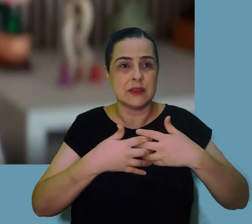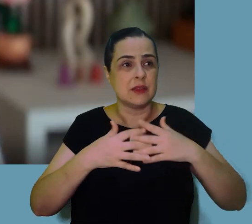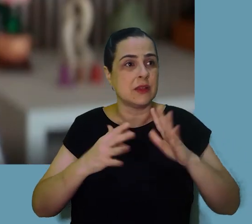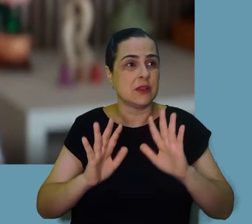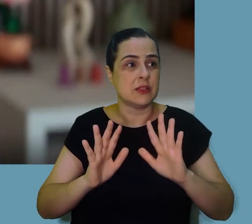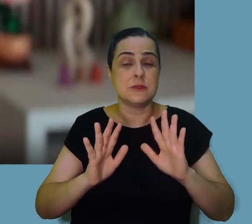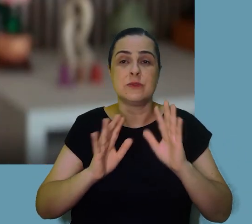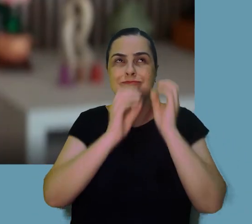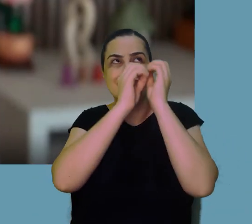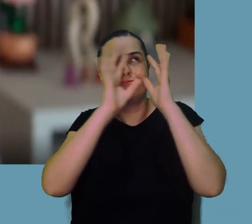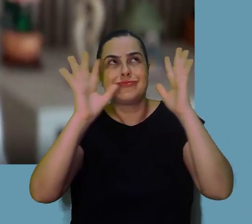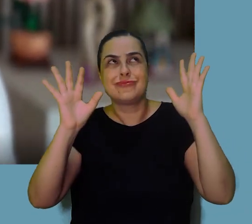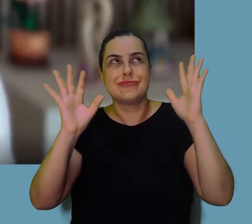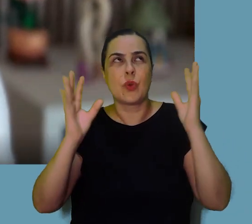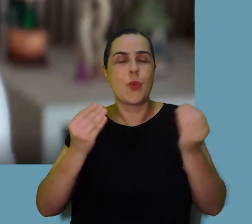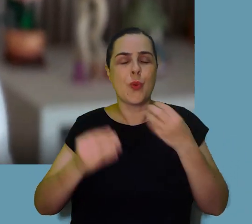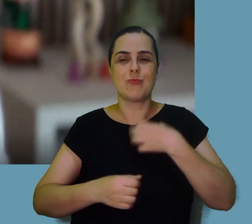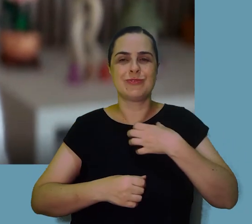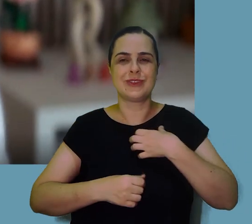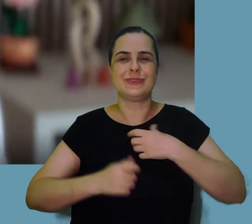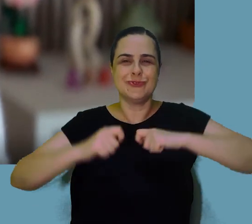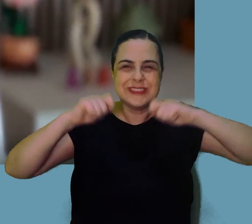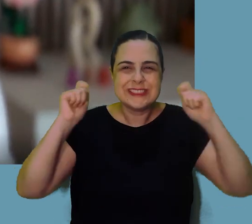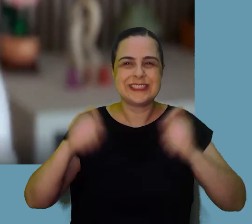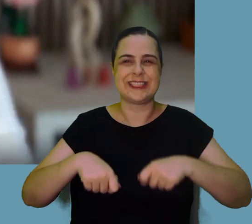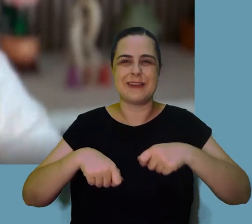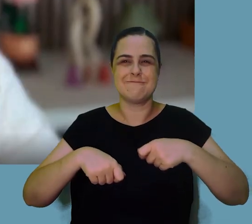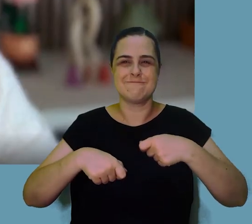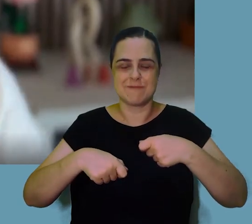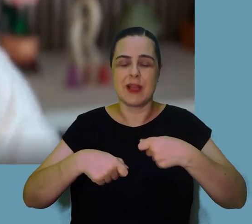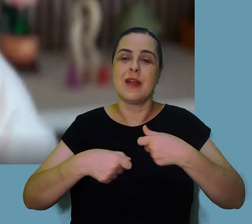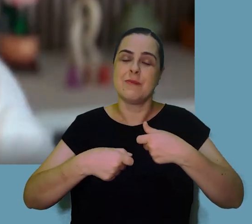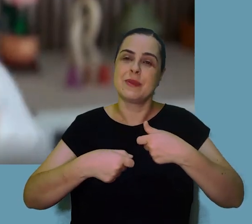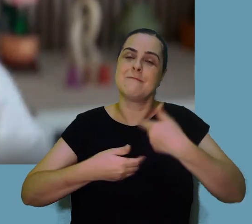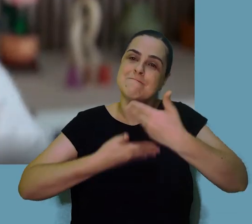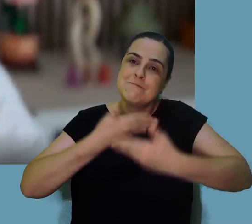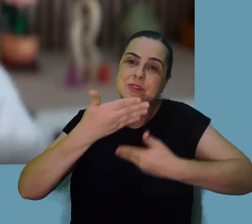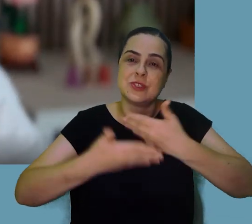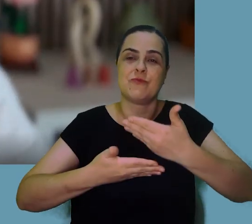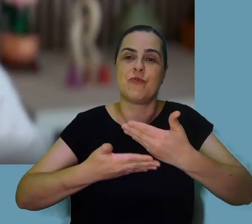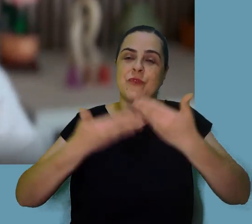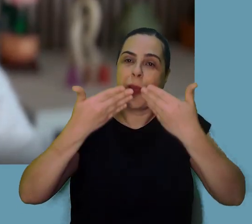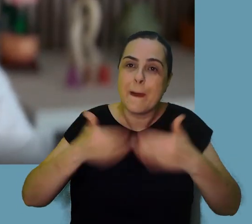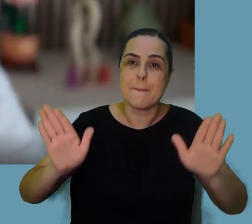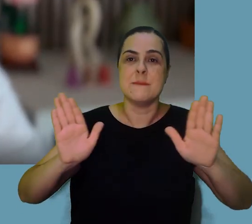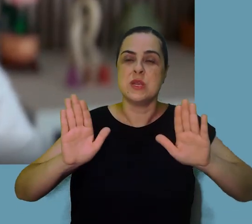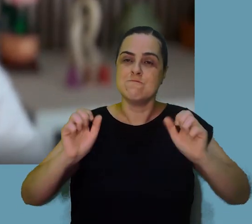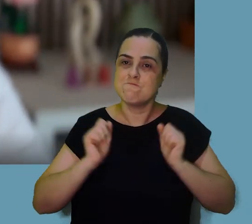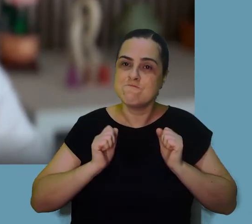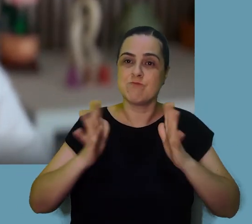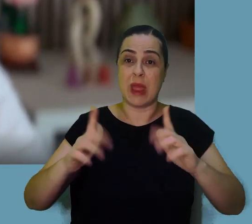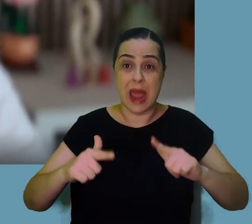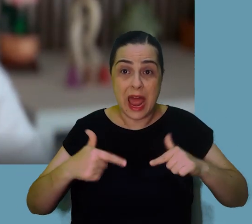grande, mas eu acho que você consegue dar um bom passo a passo aí para a gente poder colocar em ação